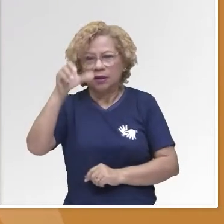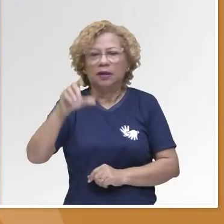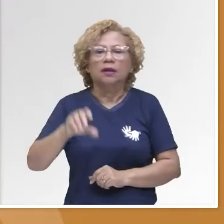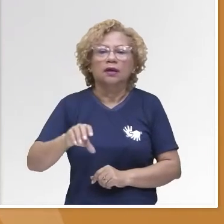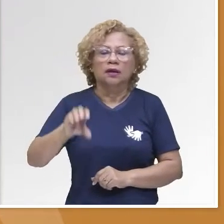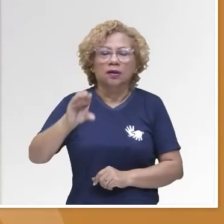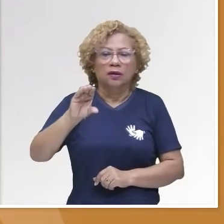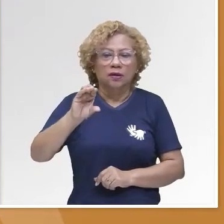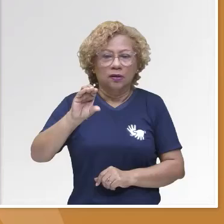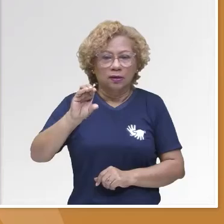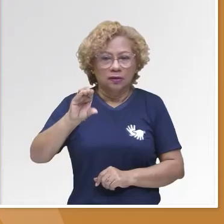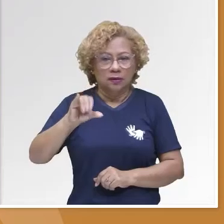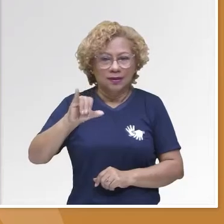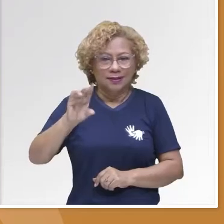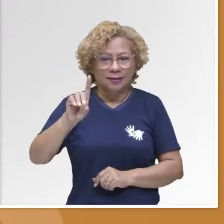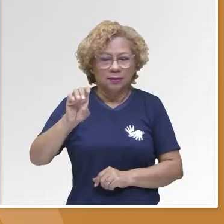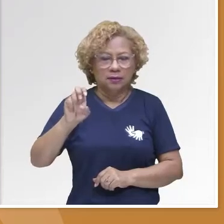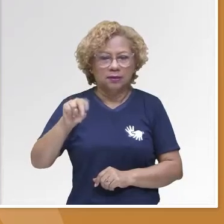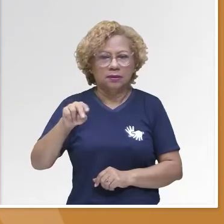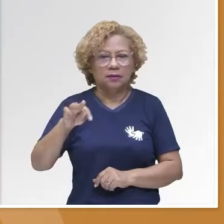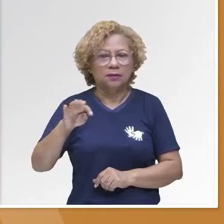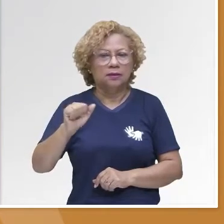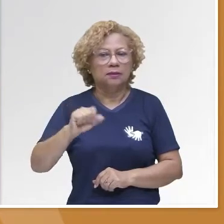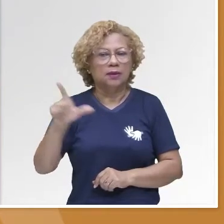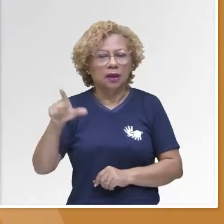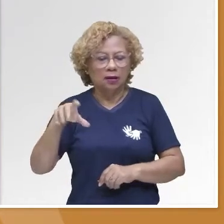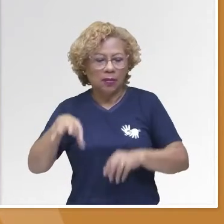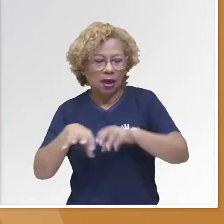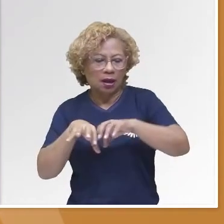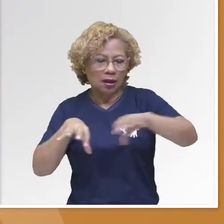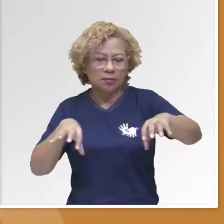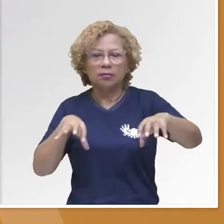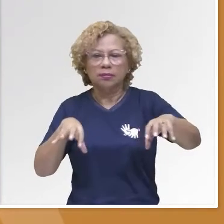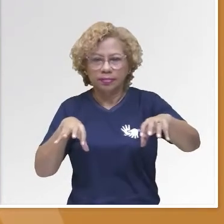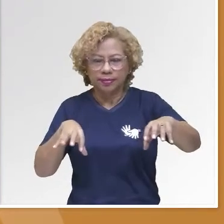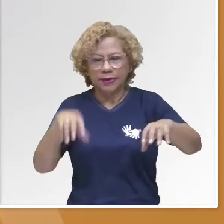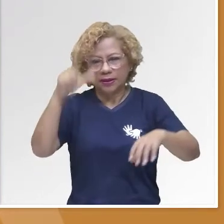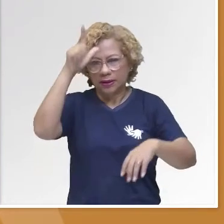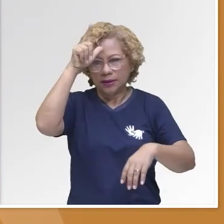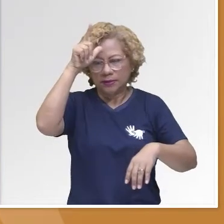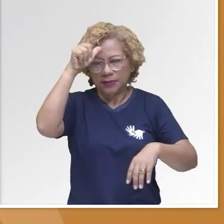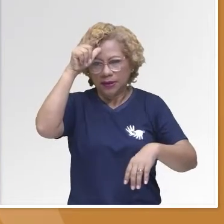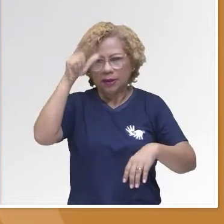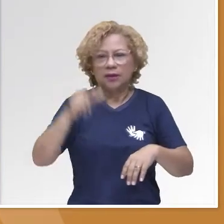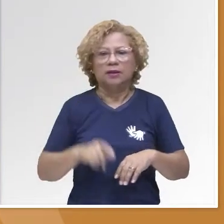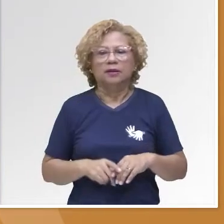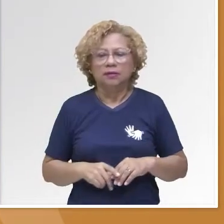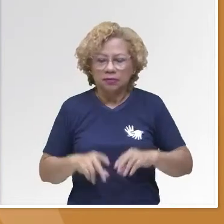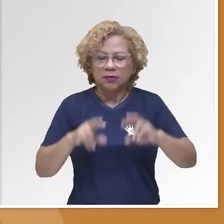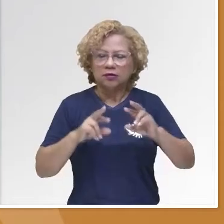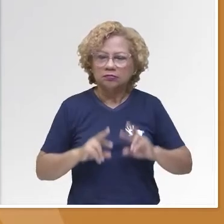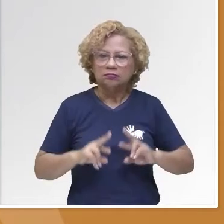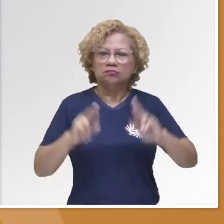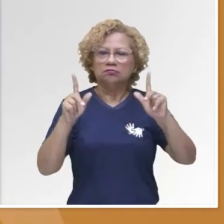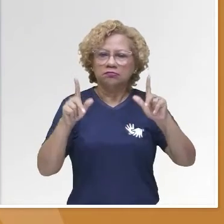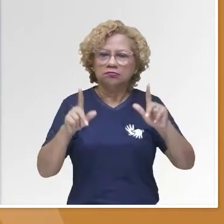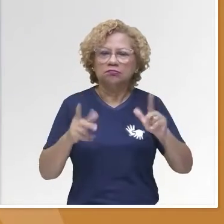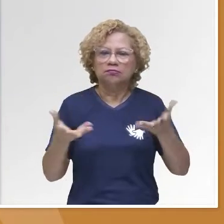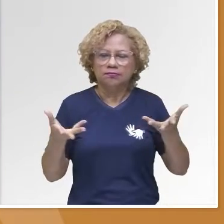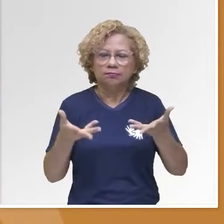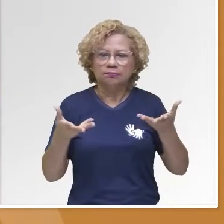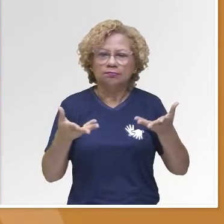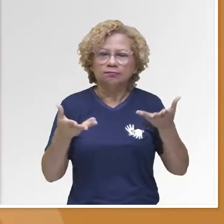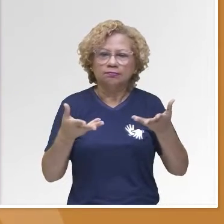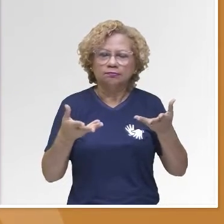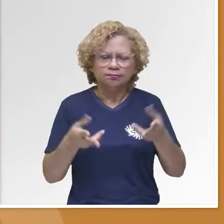país, estando dividido entre 2 países naquela época, entre a Alemanha Oriental e Ocidental, hoje também a gente observa aí que é uma das